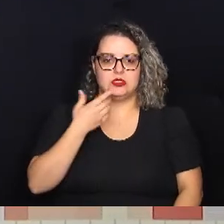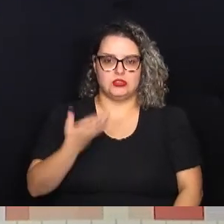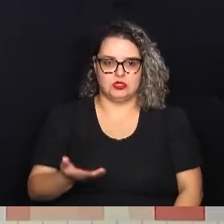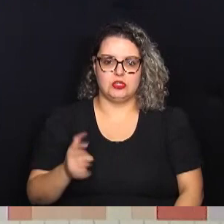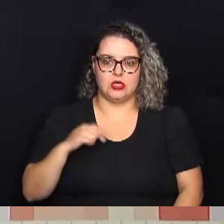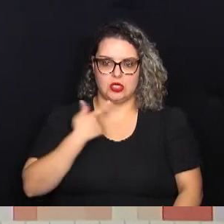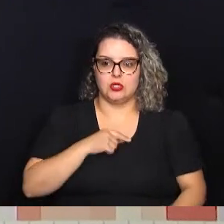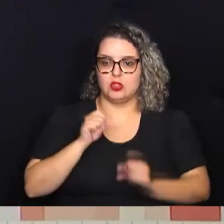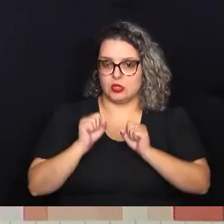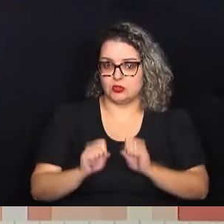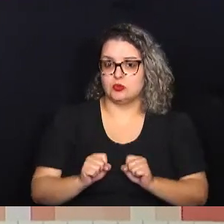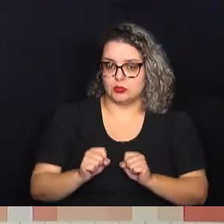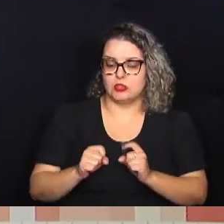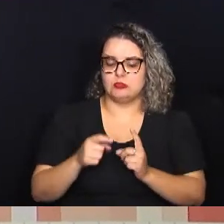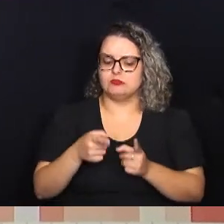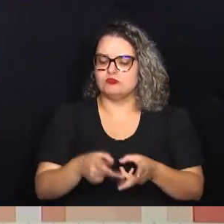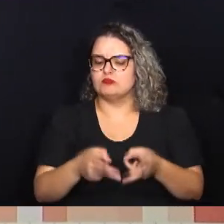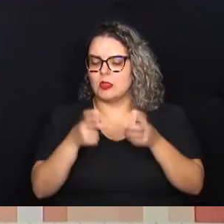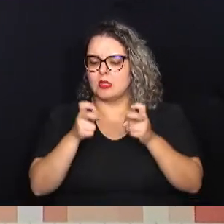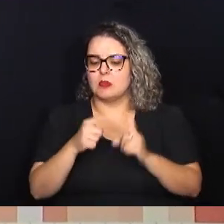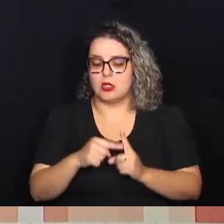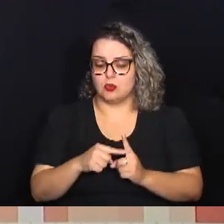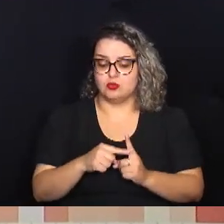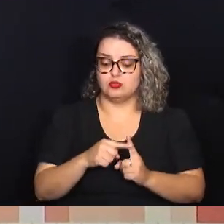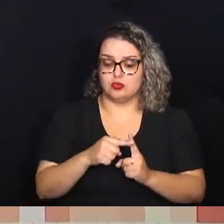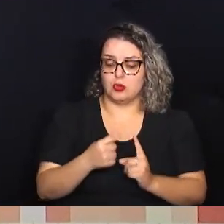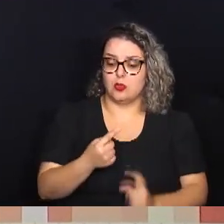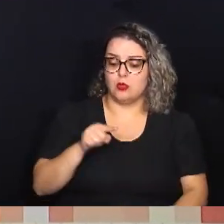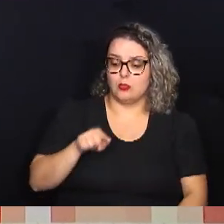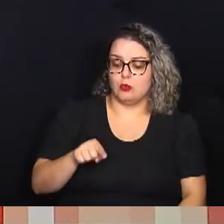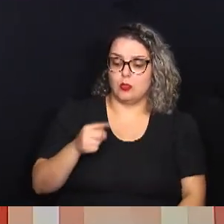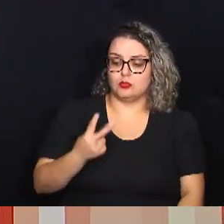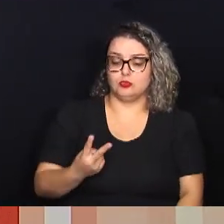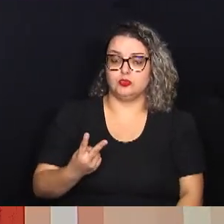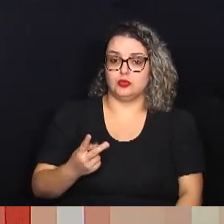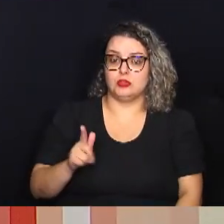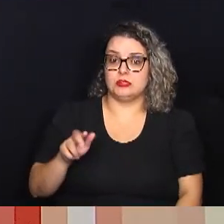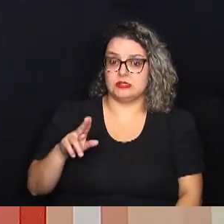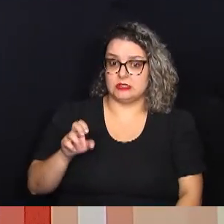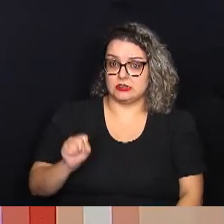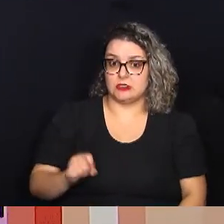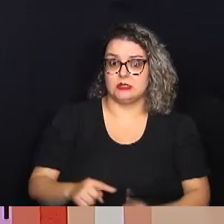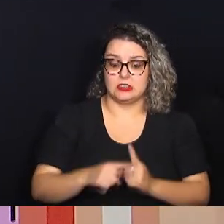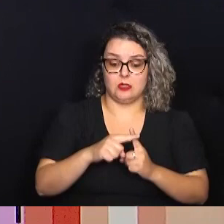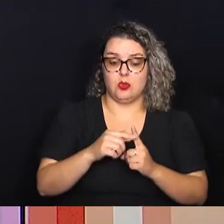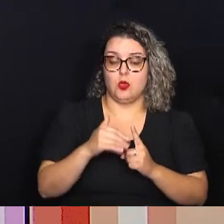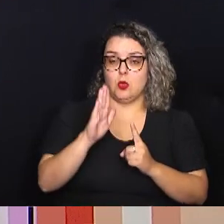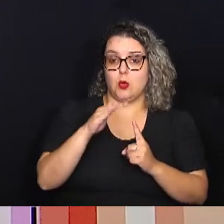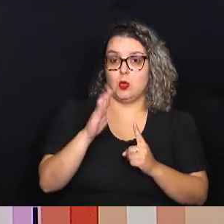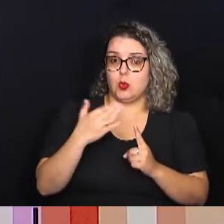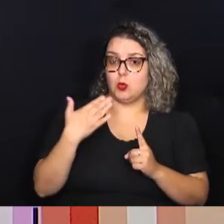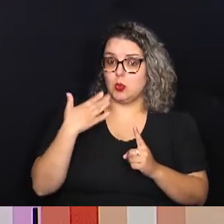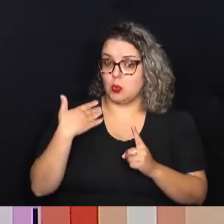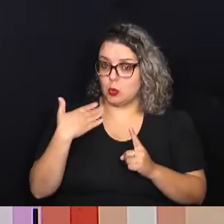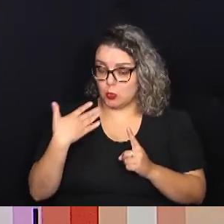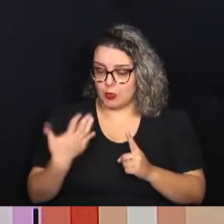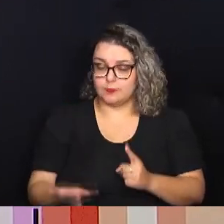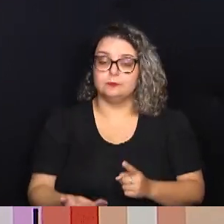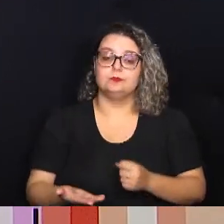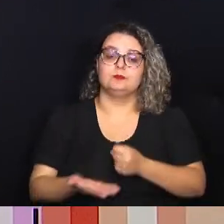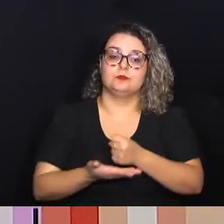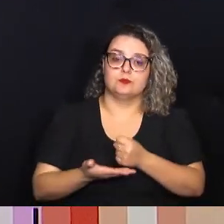Campinas e nós podemos inferir ali que existe um aumento de 1.2 graus Celsius nas temperaturas máximas